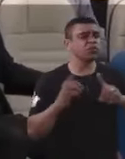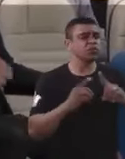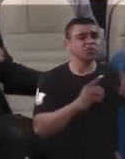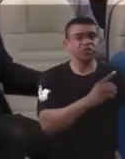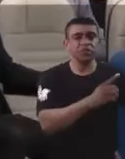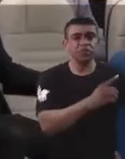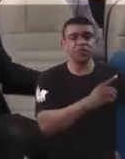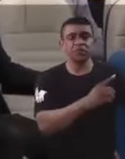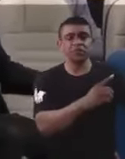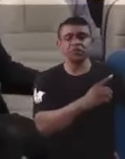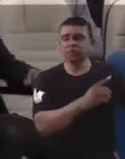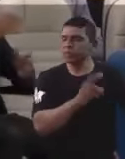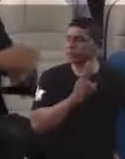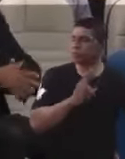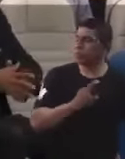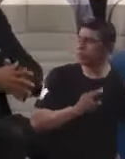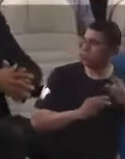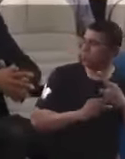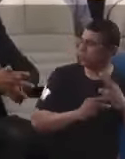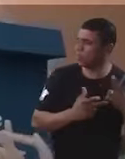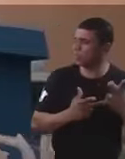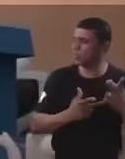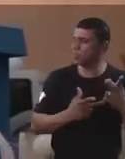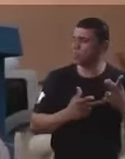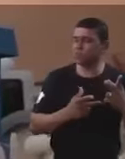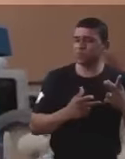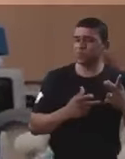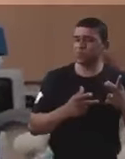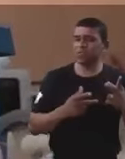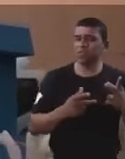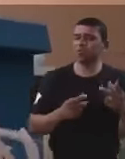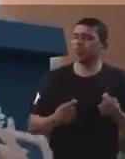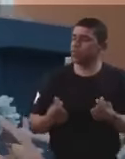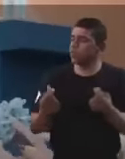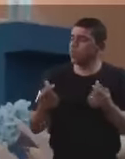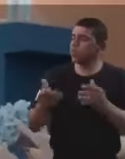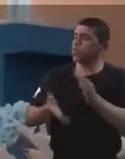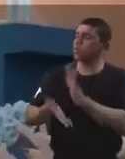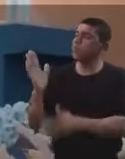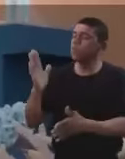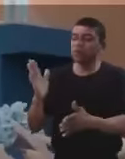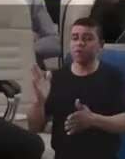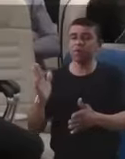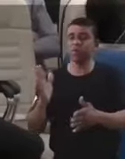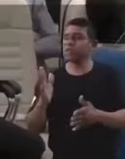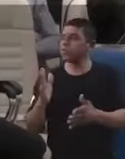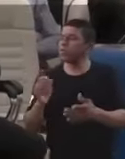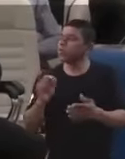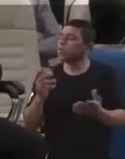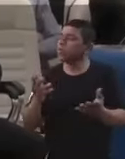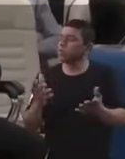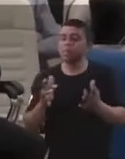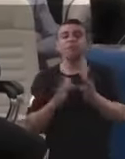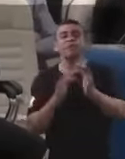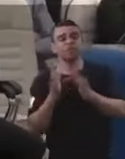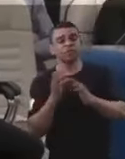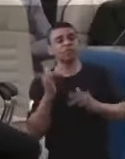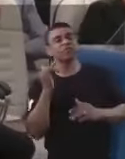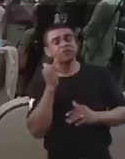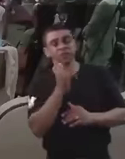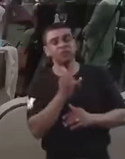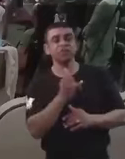ir? Aí Jesus olhou para os discípulos e disse: é mais fácil um camelo passar no fundo de uma agulha